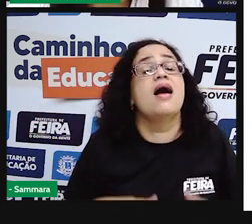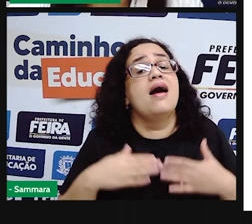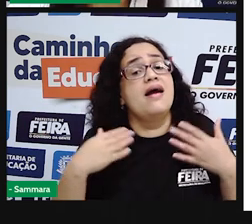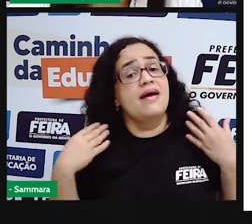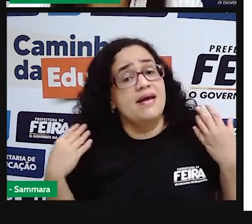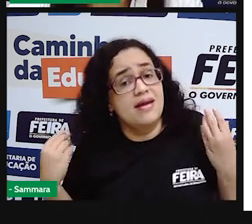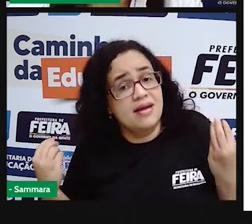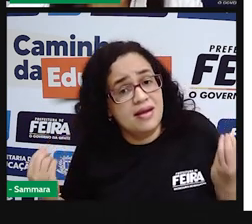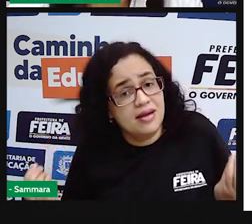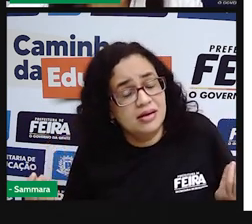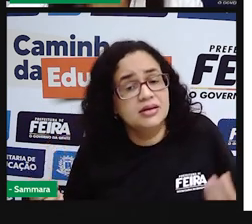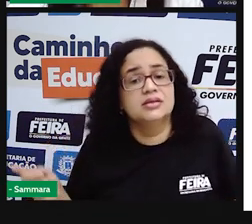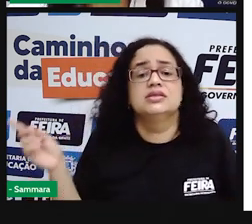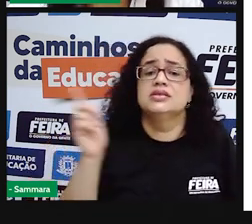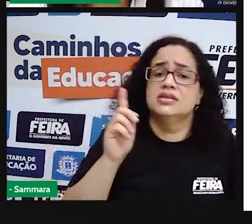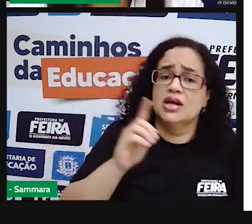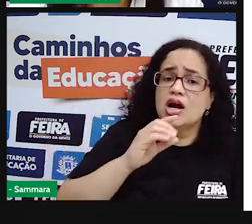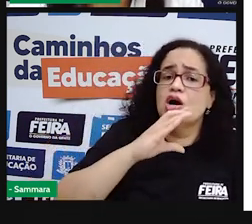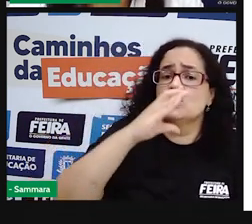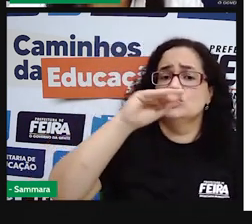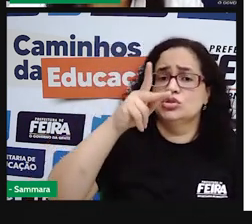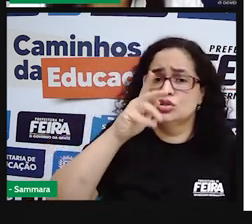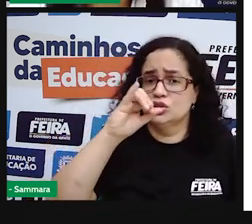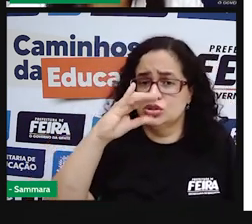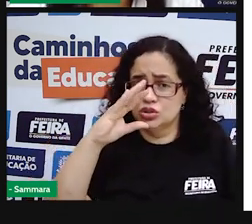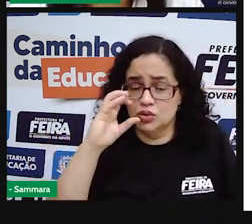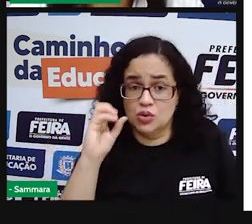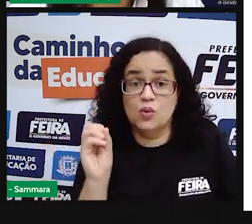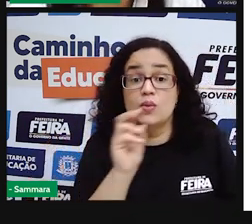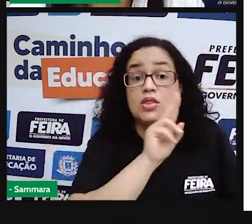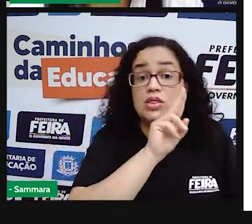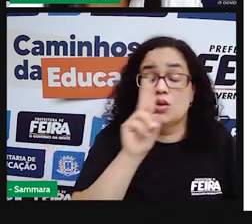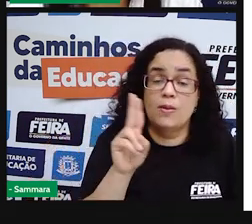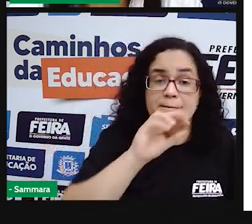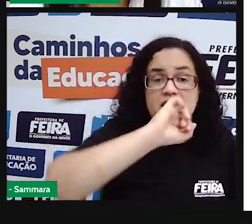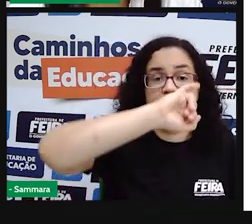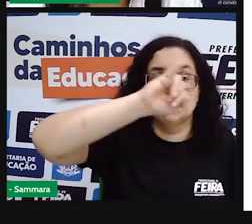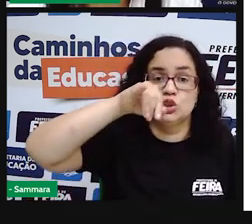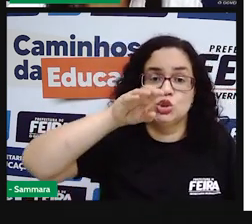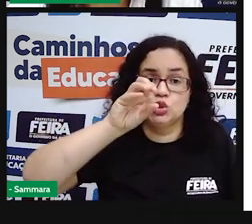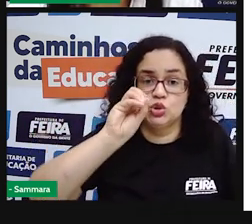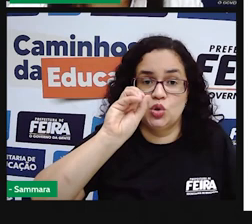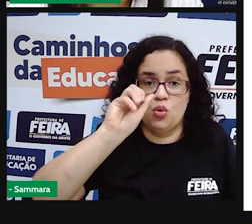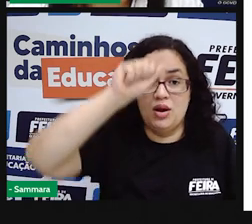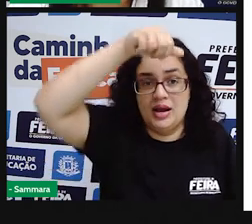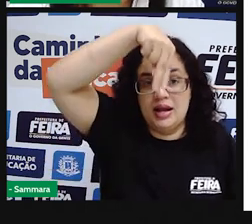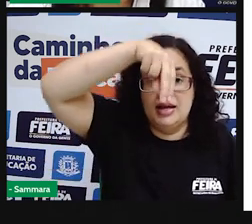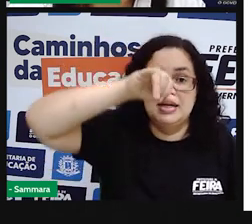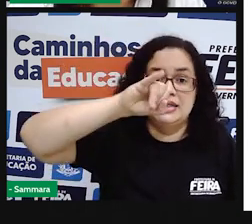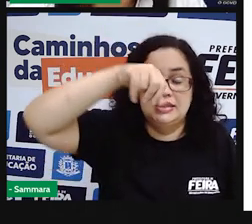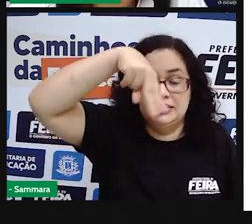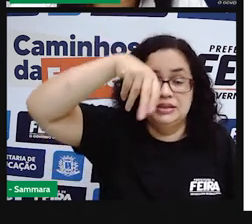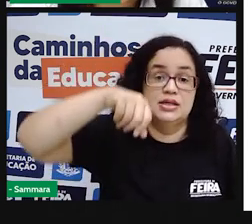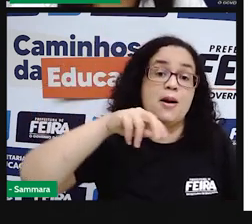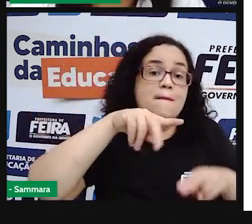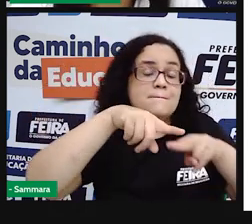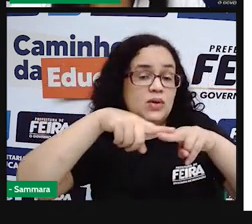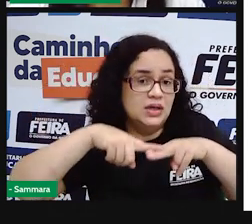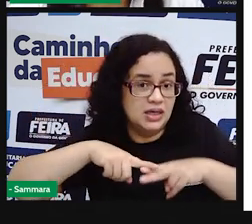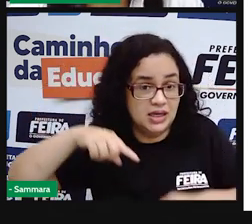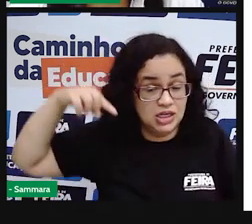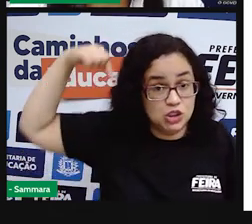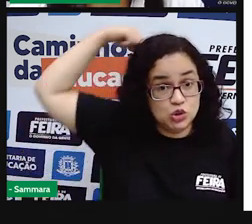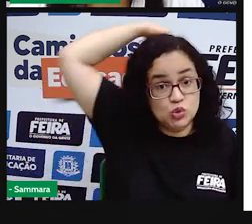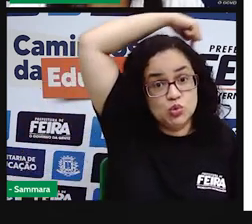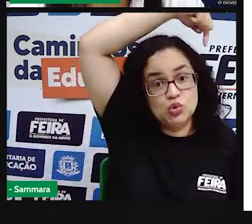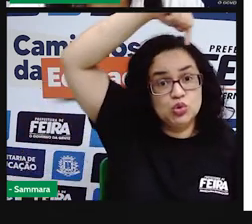É, não, Chico. Chama-se joanina por causa de São João Batista.